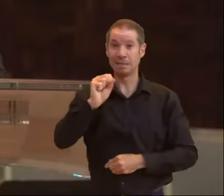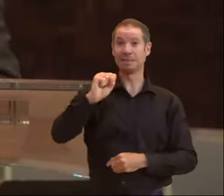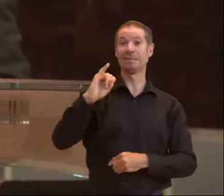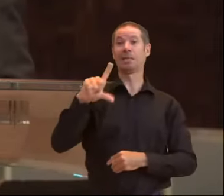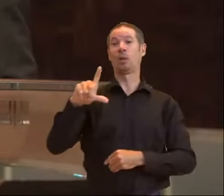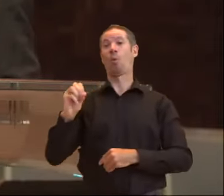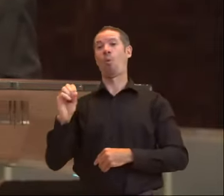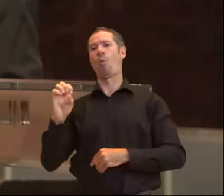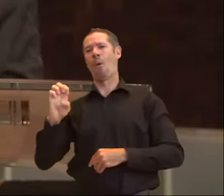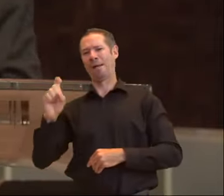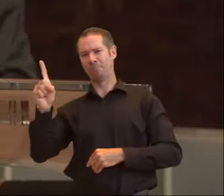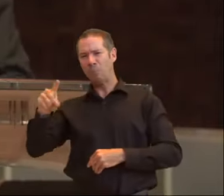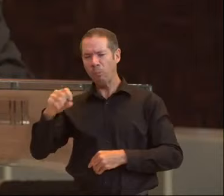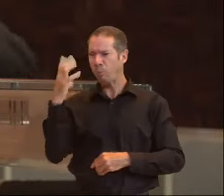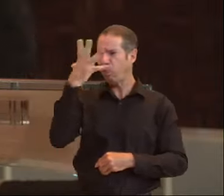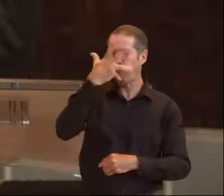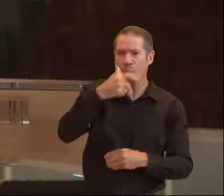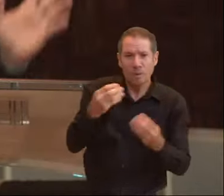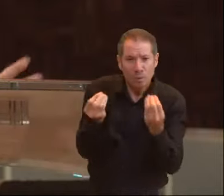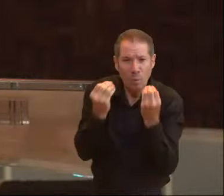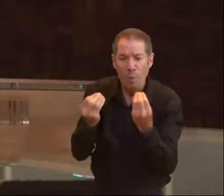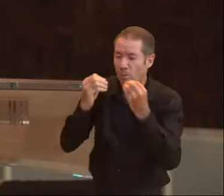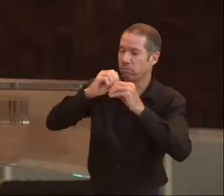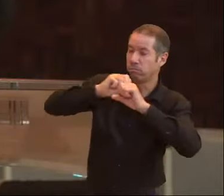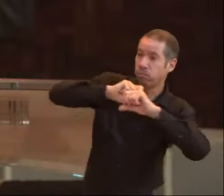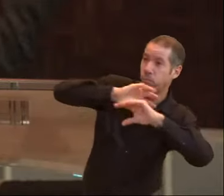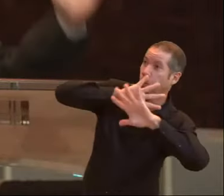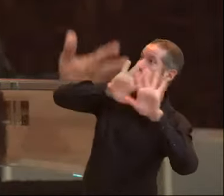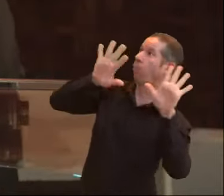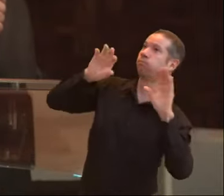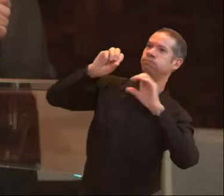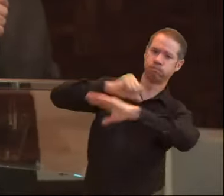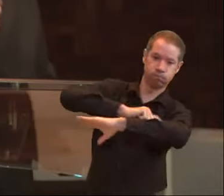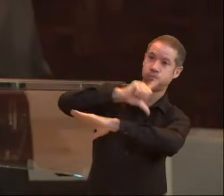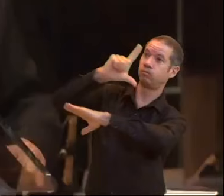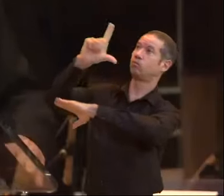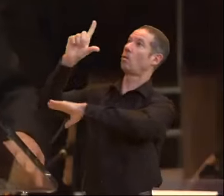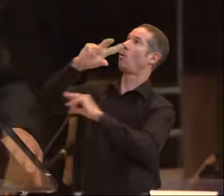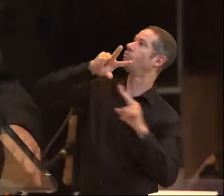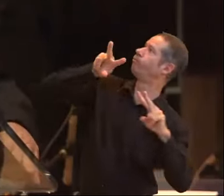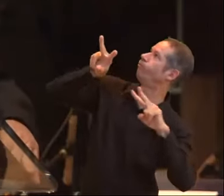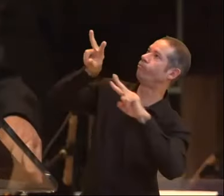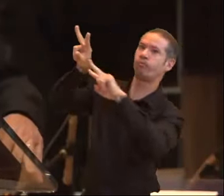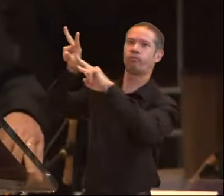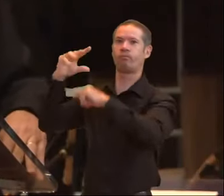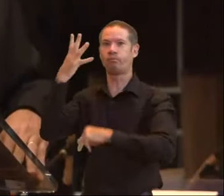Deus, como é bonito, como é tudo lindo, olha o sol,